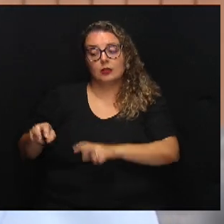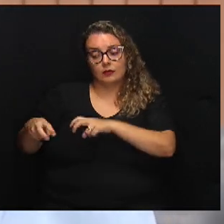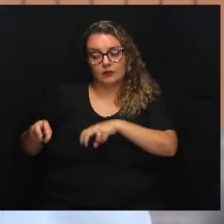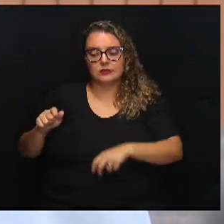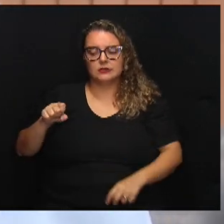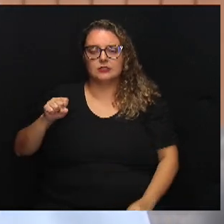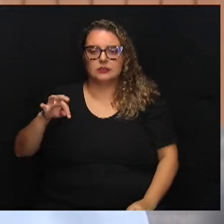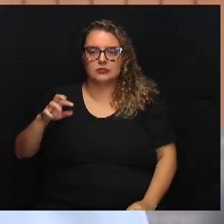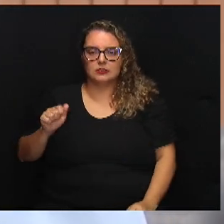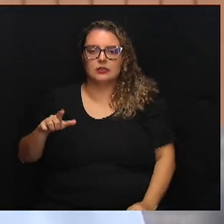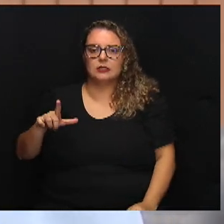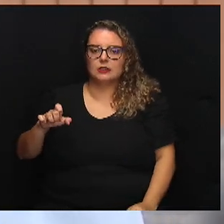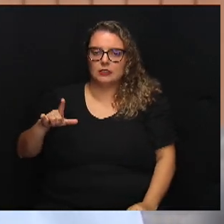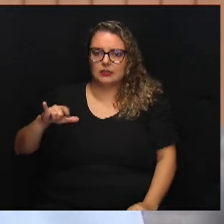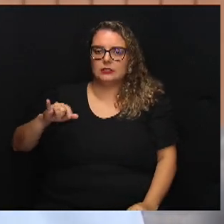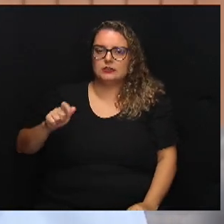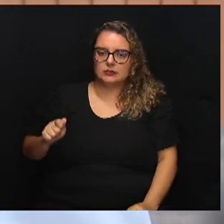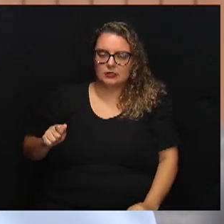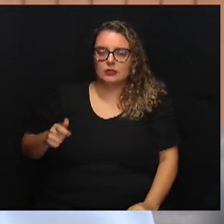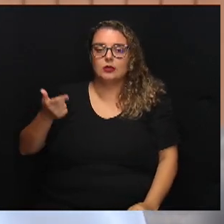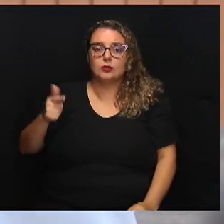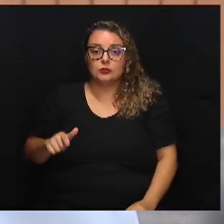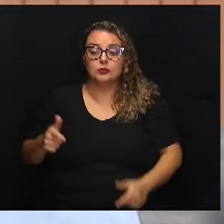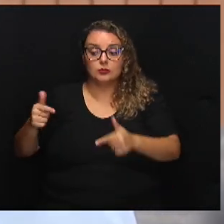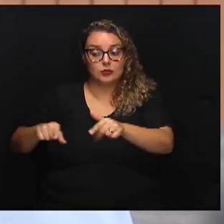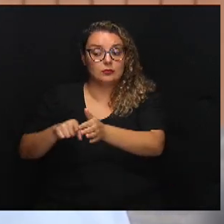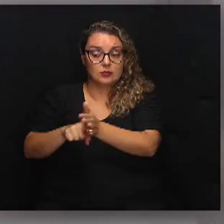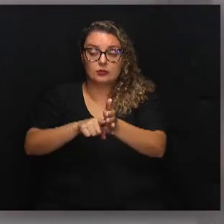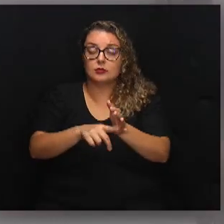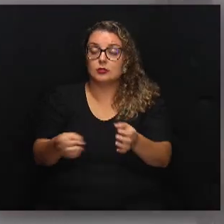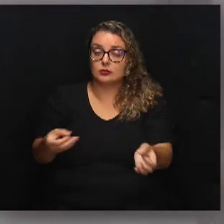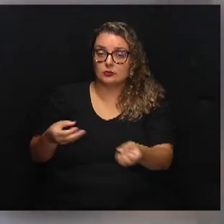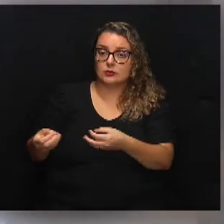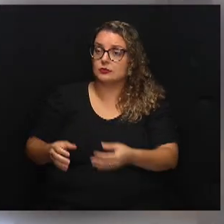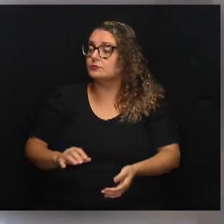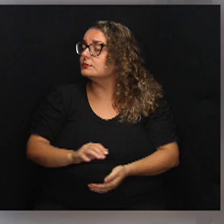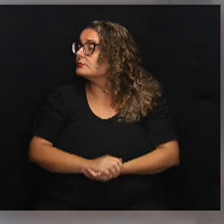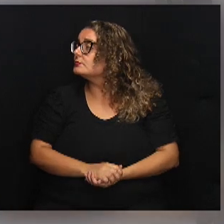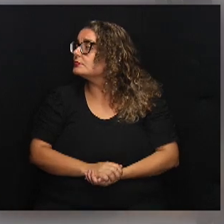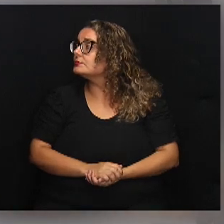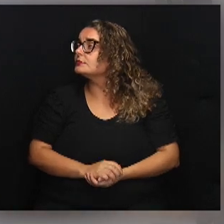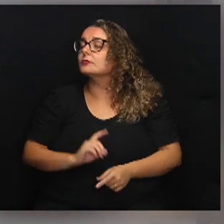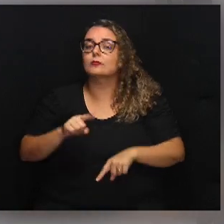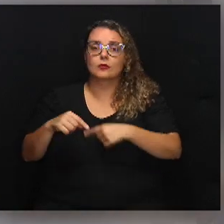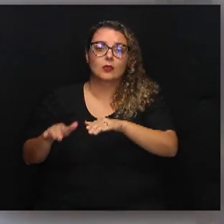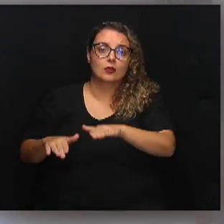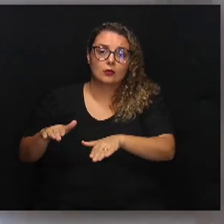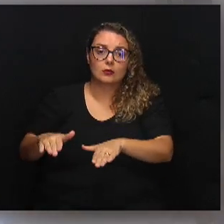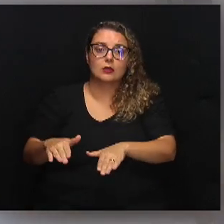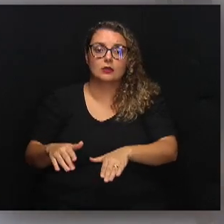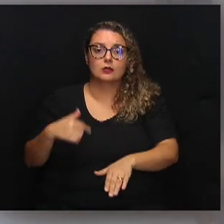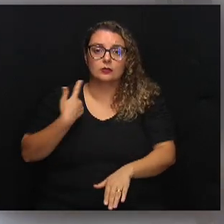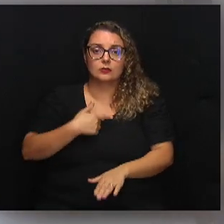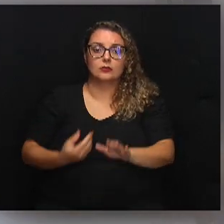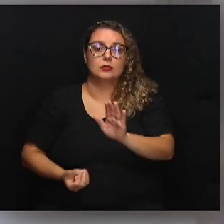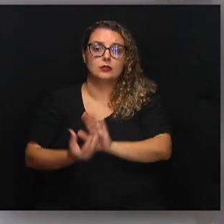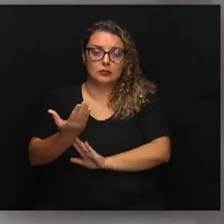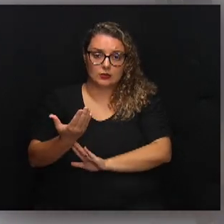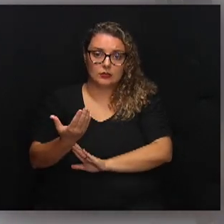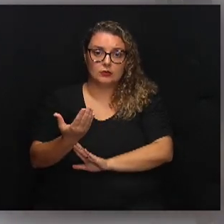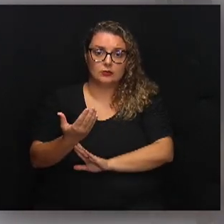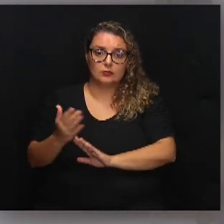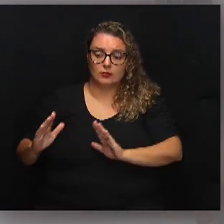Elisa continue sendo um espaço de pesquisa e inovação. O próximo passo é a gente vai propor a criação de uma